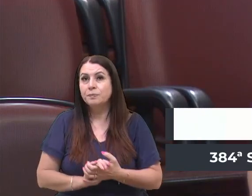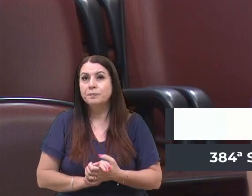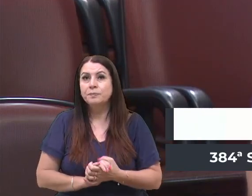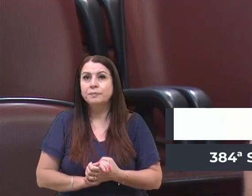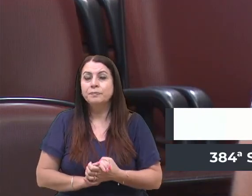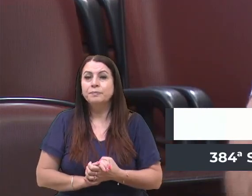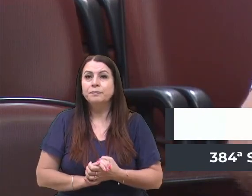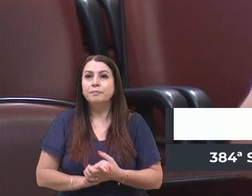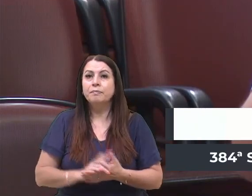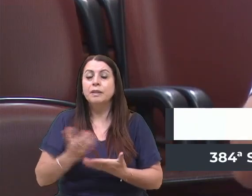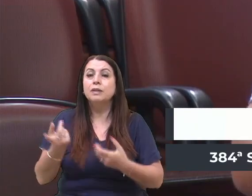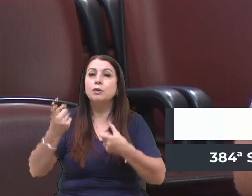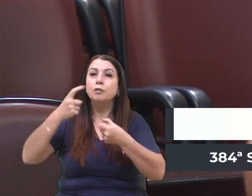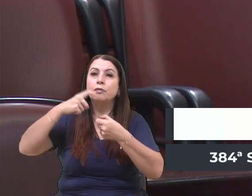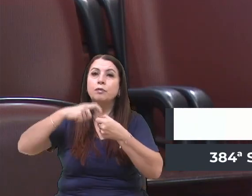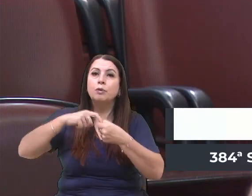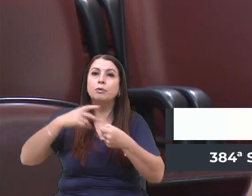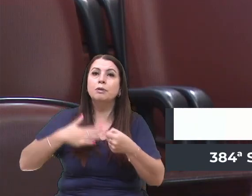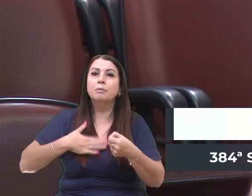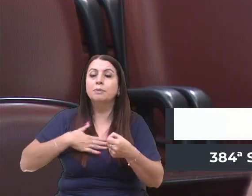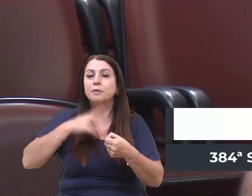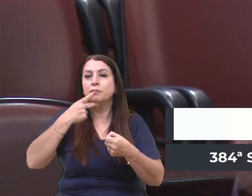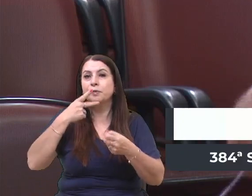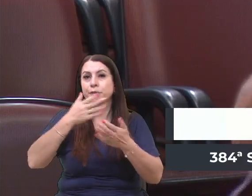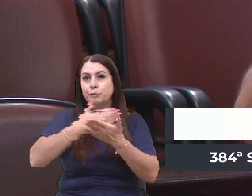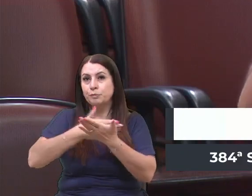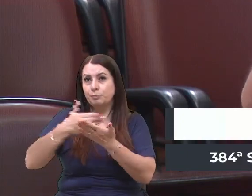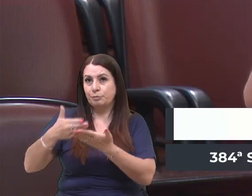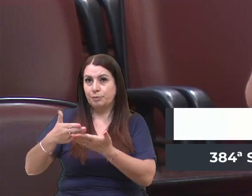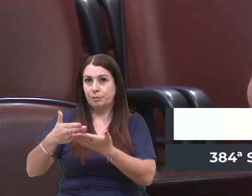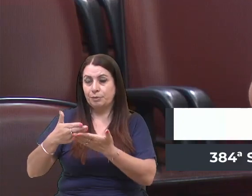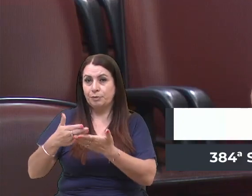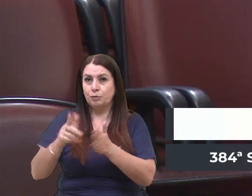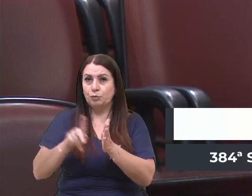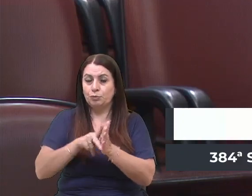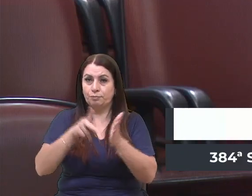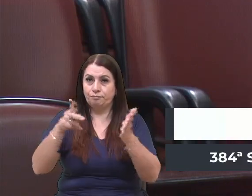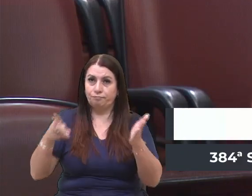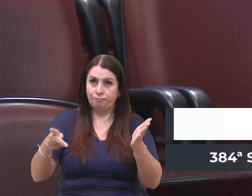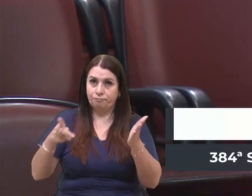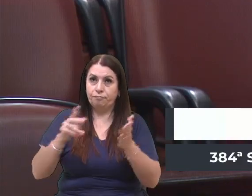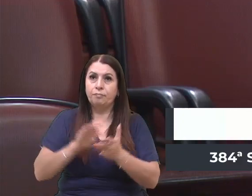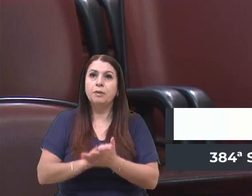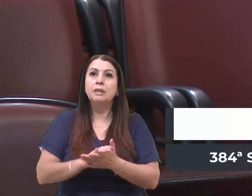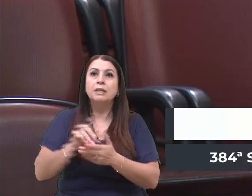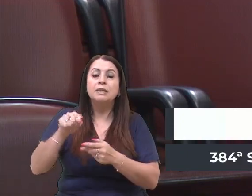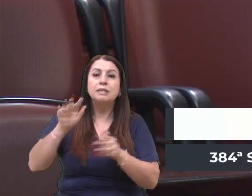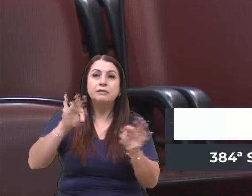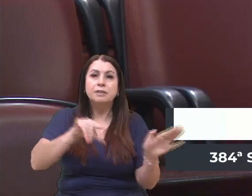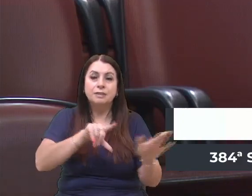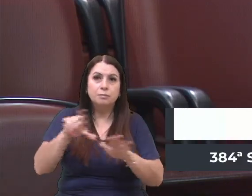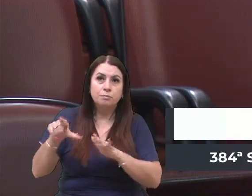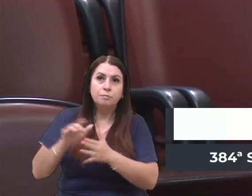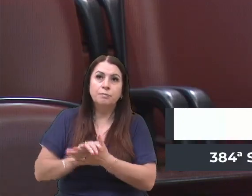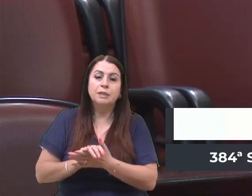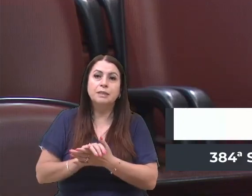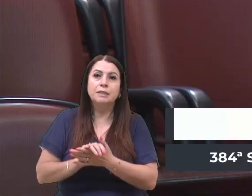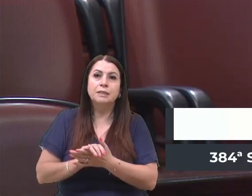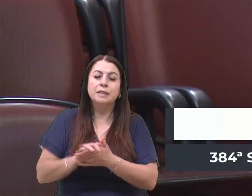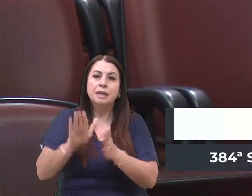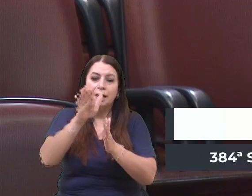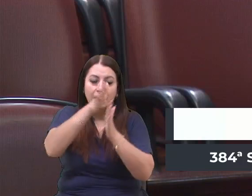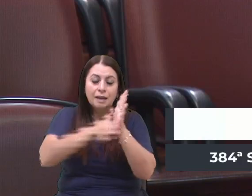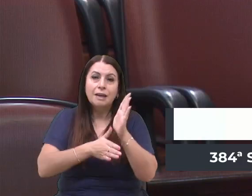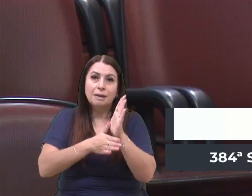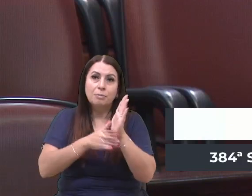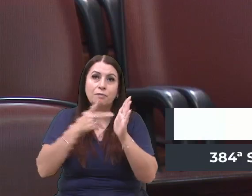E aí eu volto à minha fala inicial. No jornal Pioneiro, deste final de semana, a capa diz o seguinte: